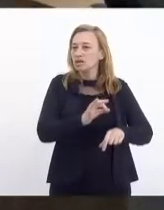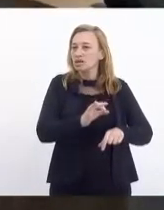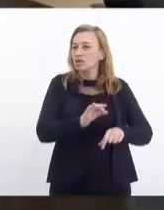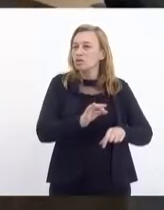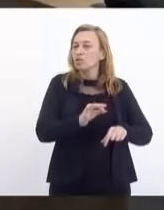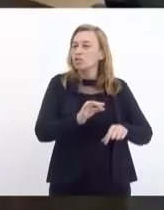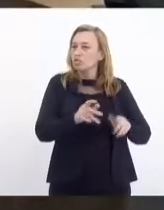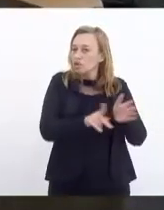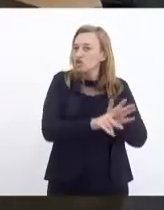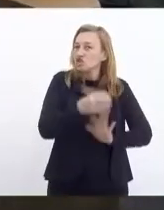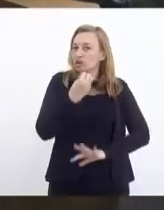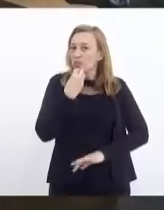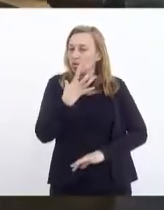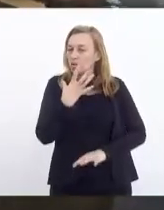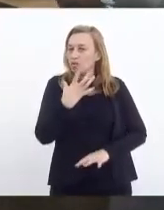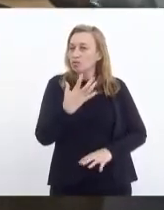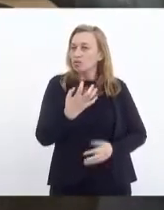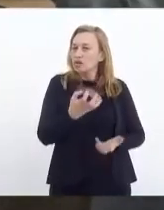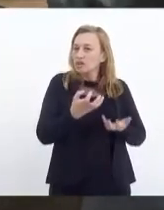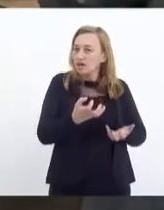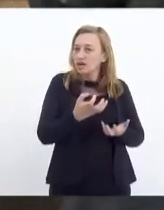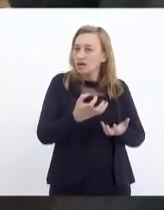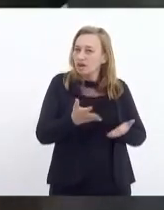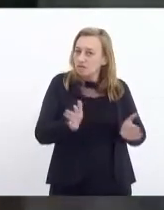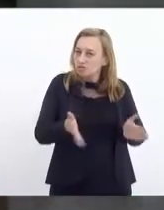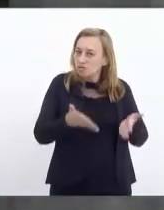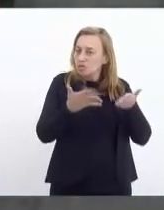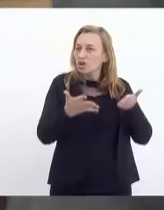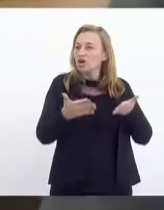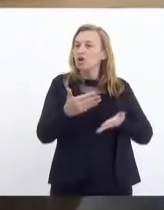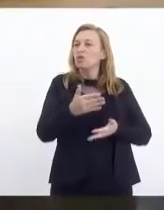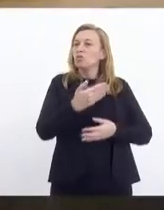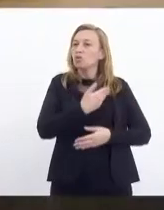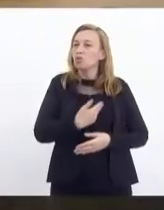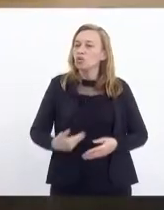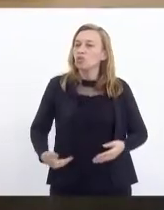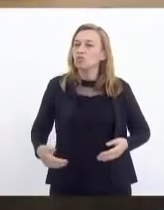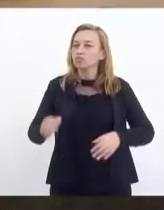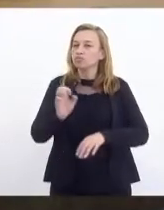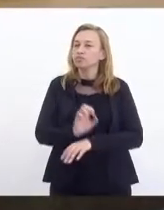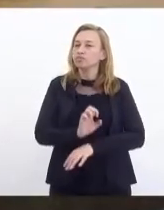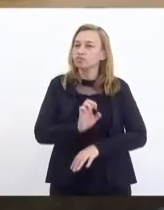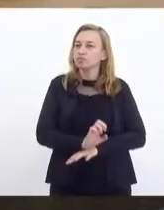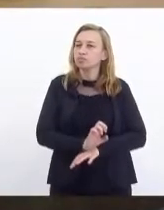é relevante e busca estimular o governo do estado a